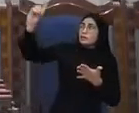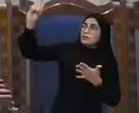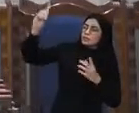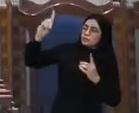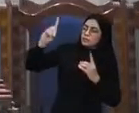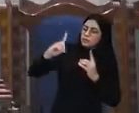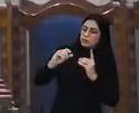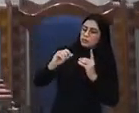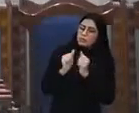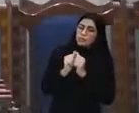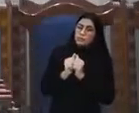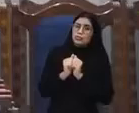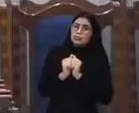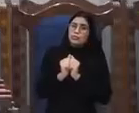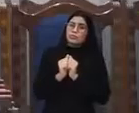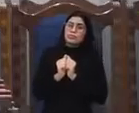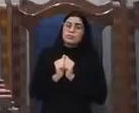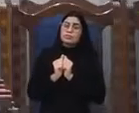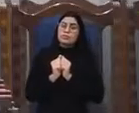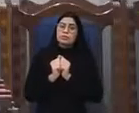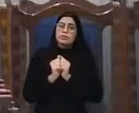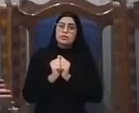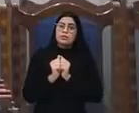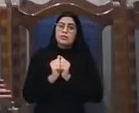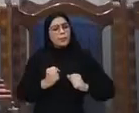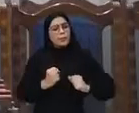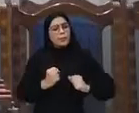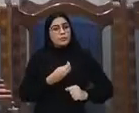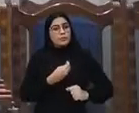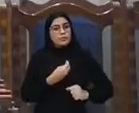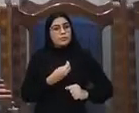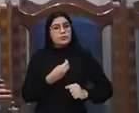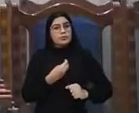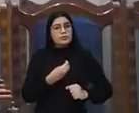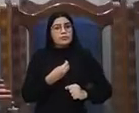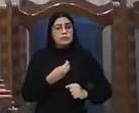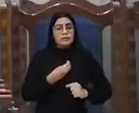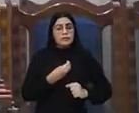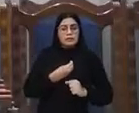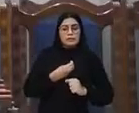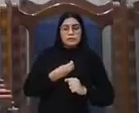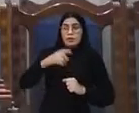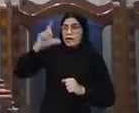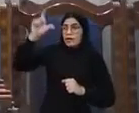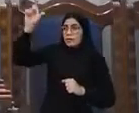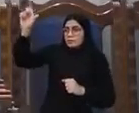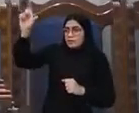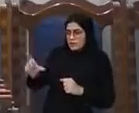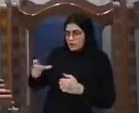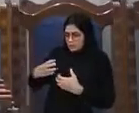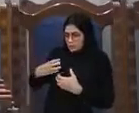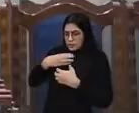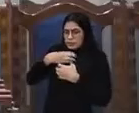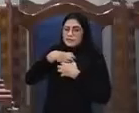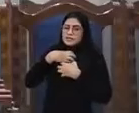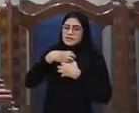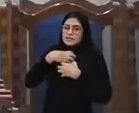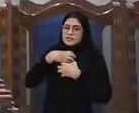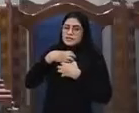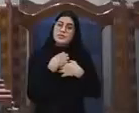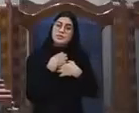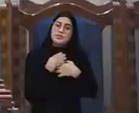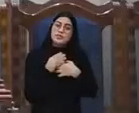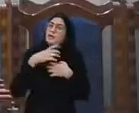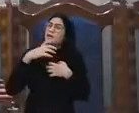pode senti-lo, pode viver, aleluia, sentindo a presença dele. Deus é um ser transcendente,